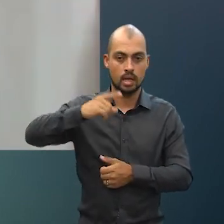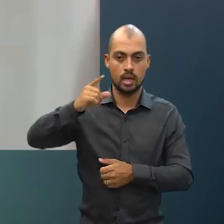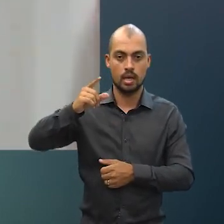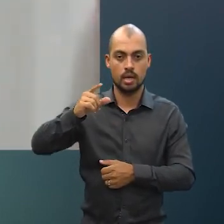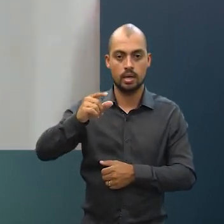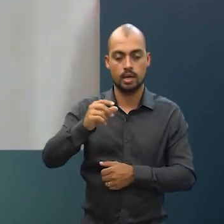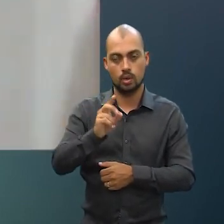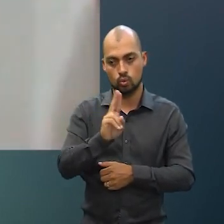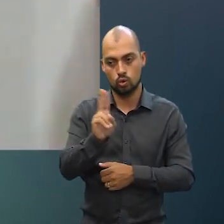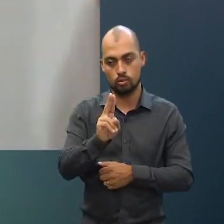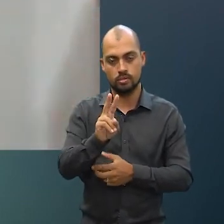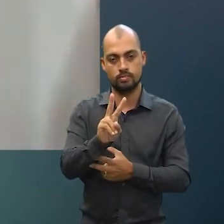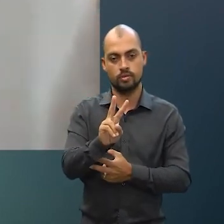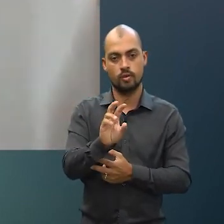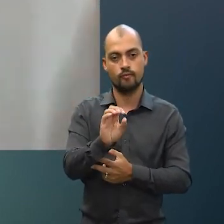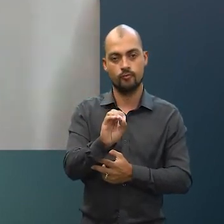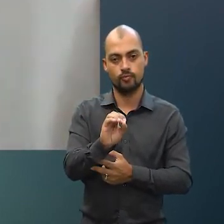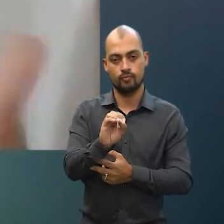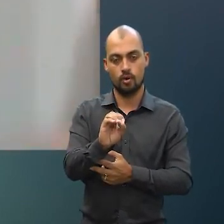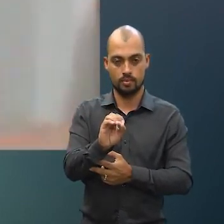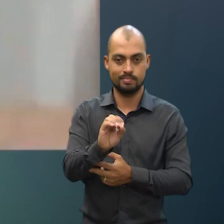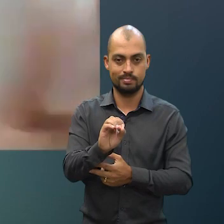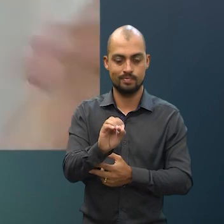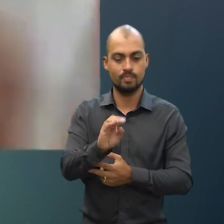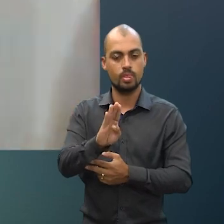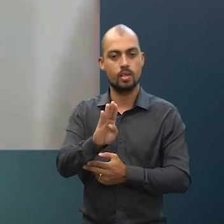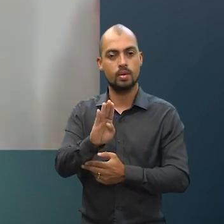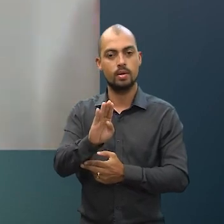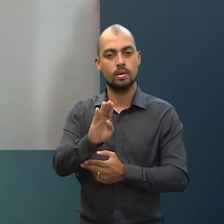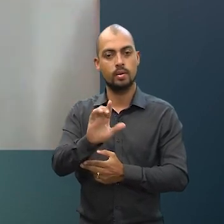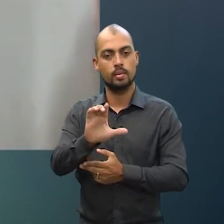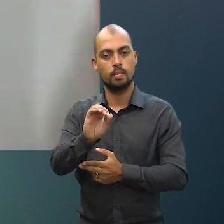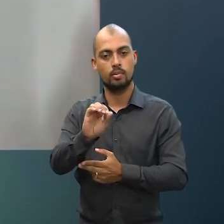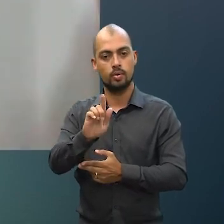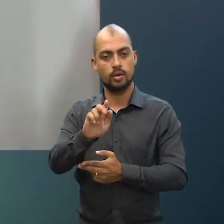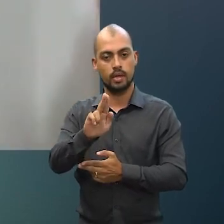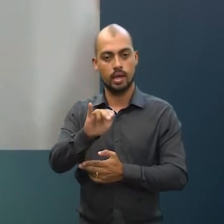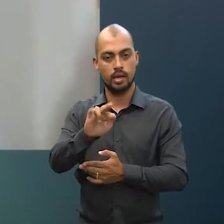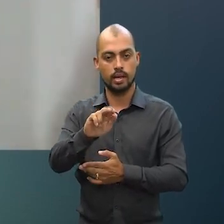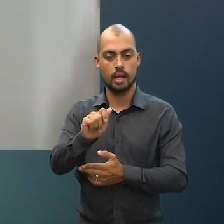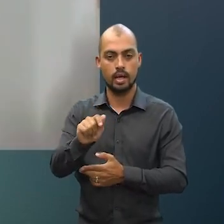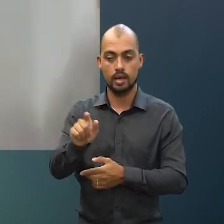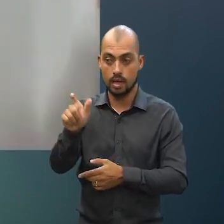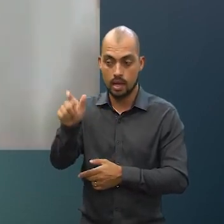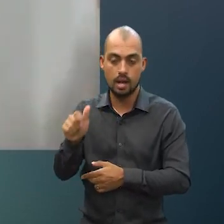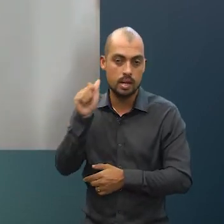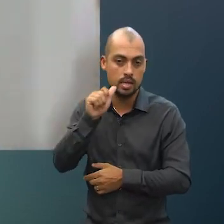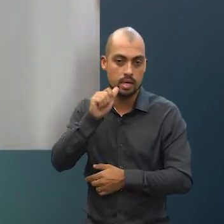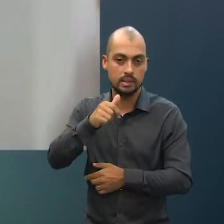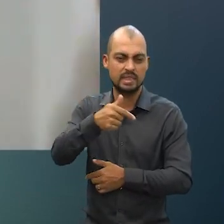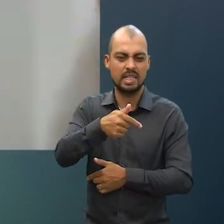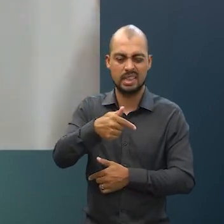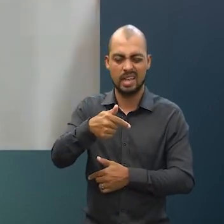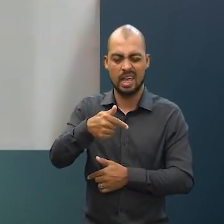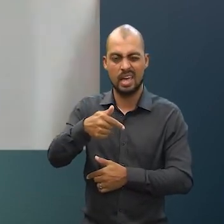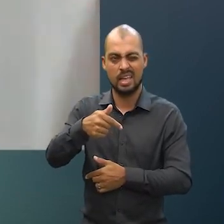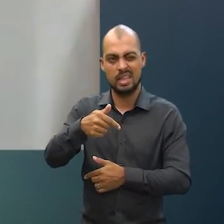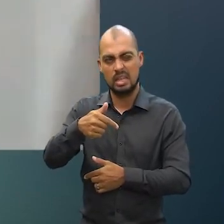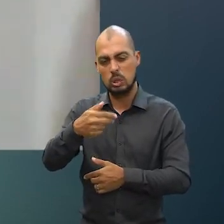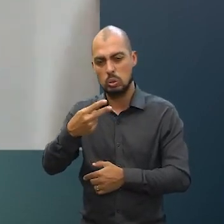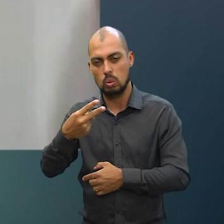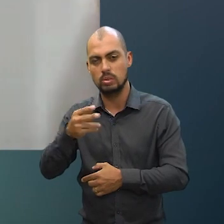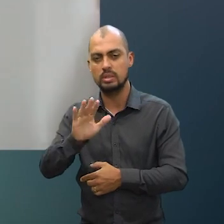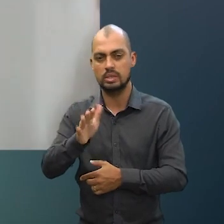vó blogueira, que era uma senhora lá com seus 70 e poucos anos, que era dona de uma loja de aviamentos, né, com